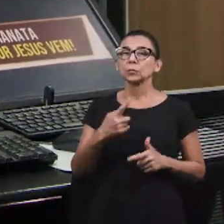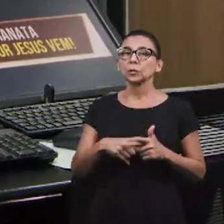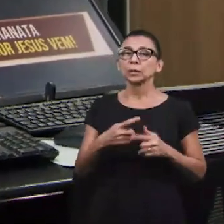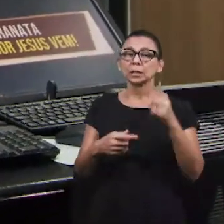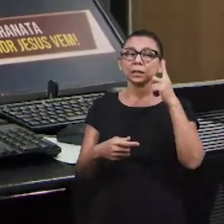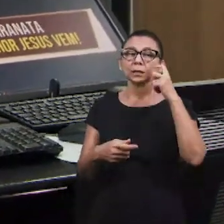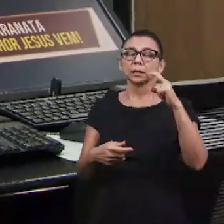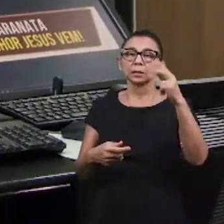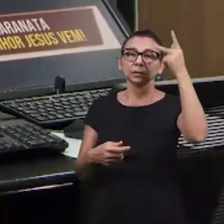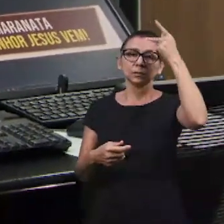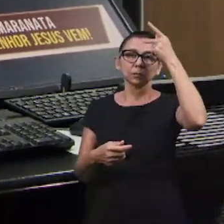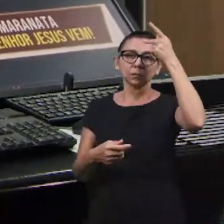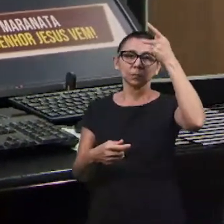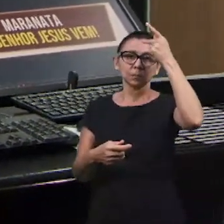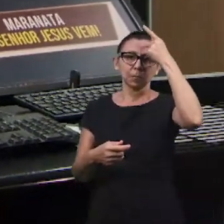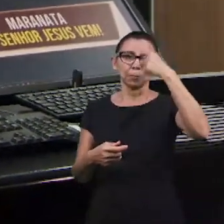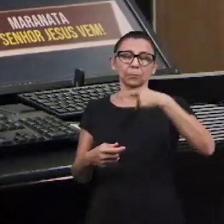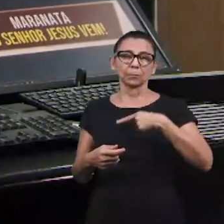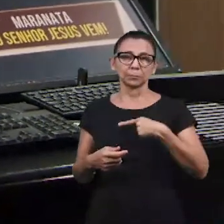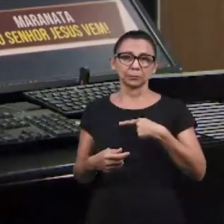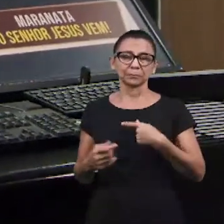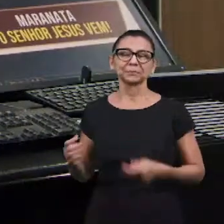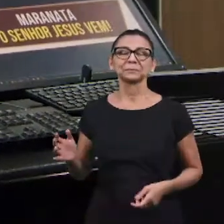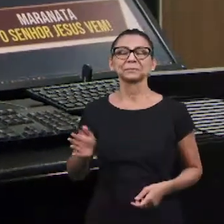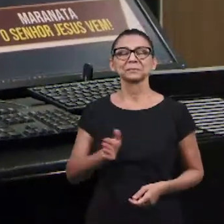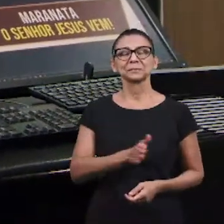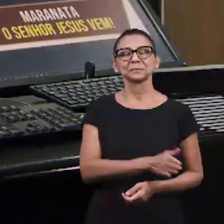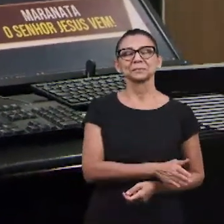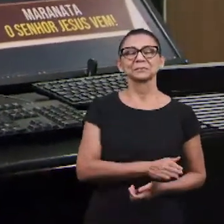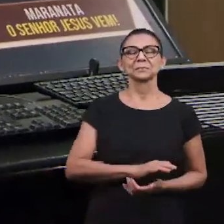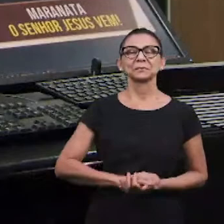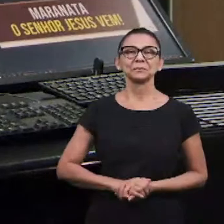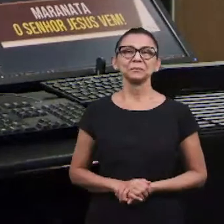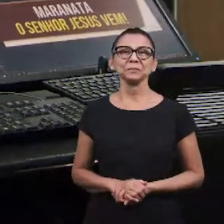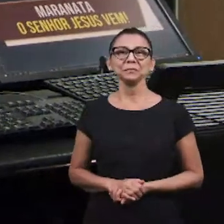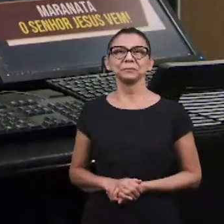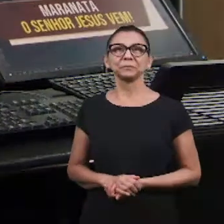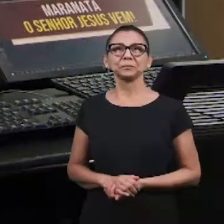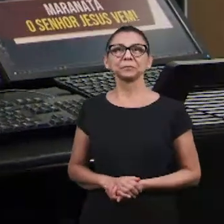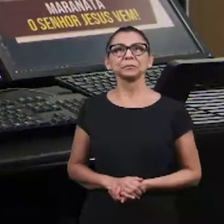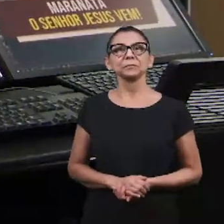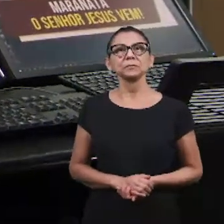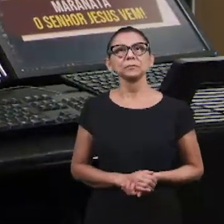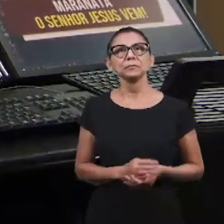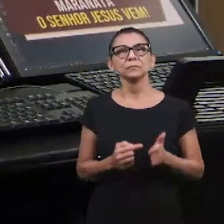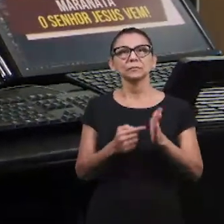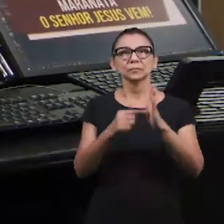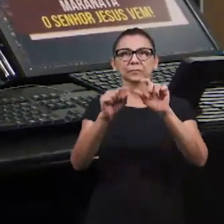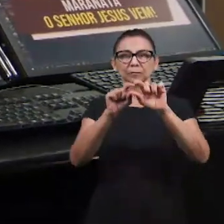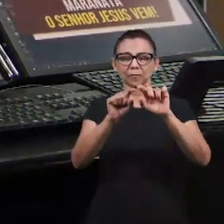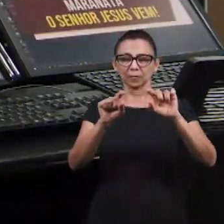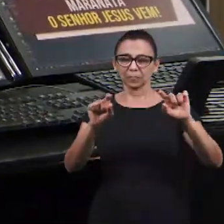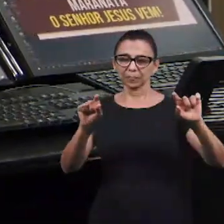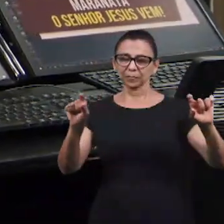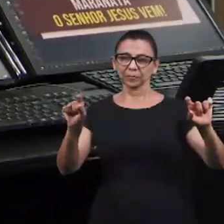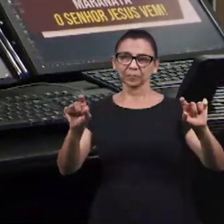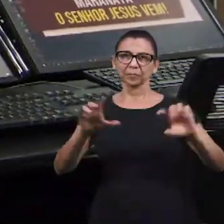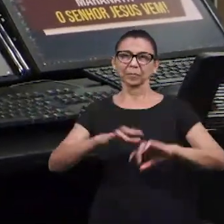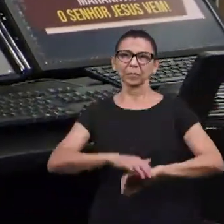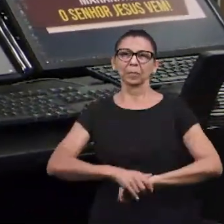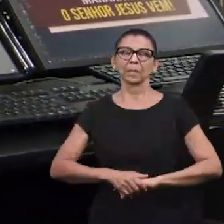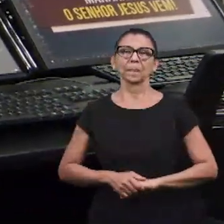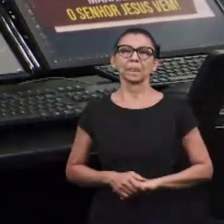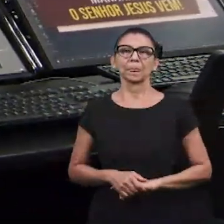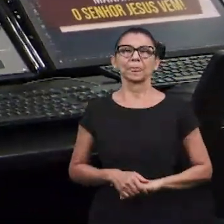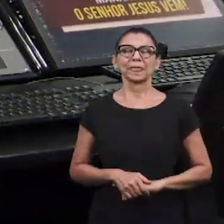resposta. Obrigado, irmã. A paz do Senhor. Glória a Deus. Agora vamos então apresentar aqui uma frase que foi enviada